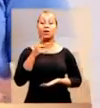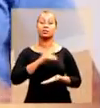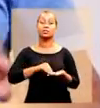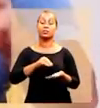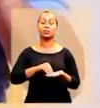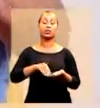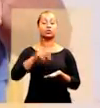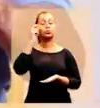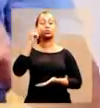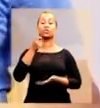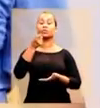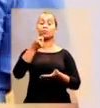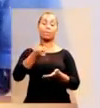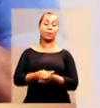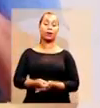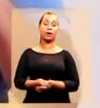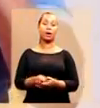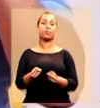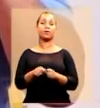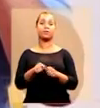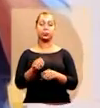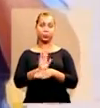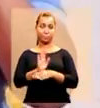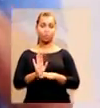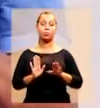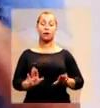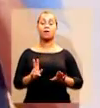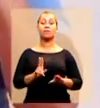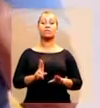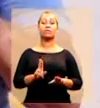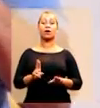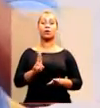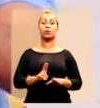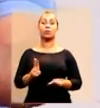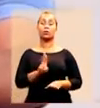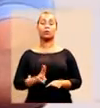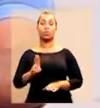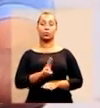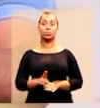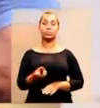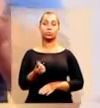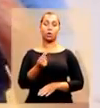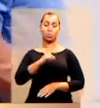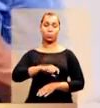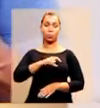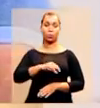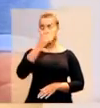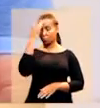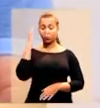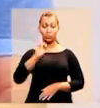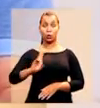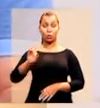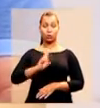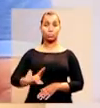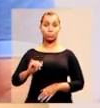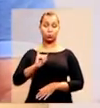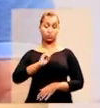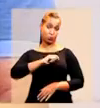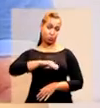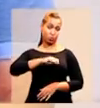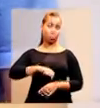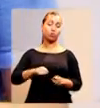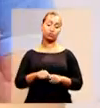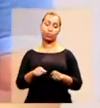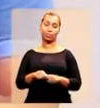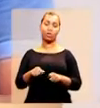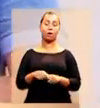Secretaria de Cultura não vai dar dinheiro para fazer filme, mas vai possibilitar a utilização de impostos para isso. Aí o empresário não se utiliza dos impostos para